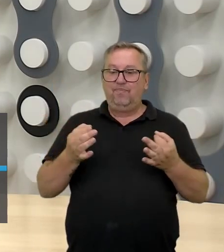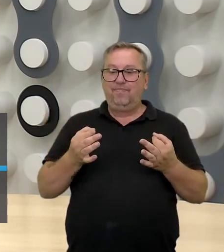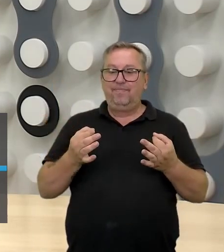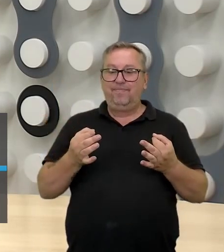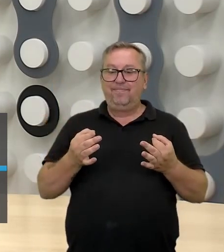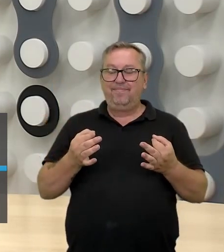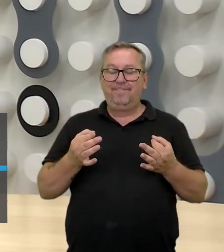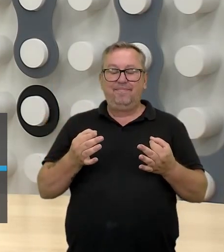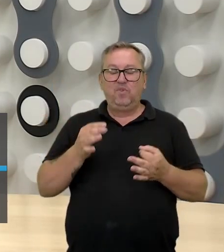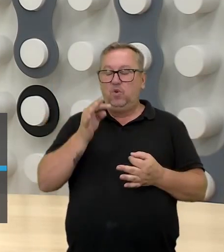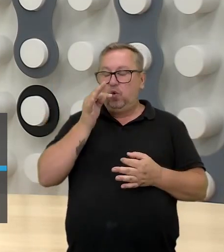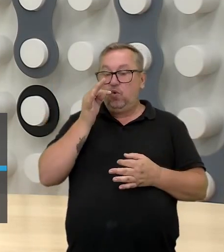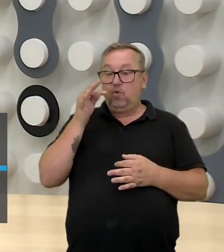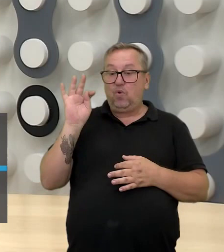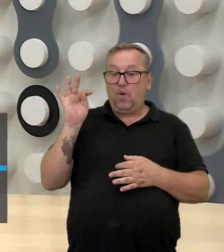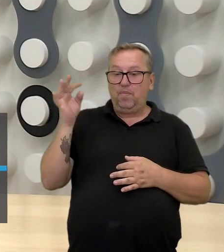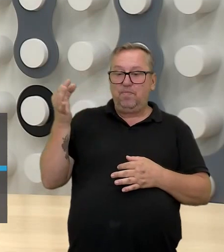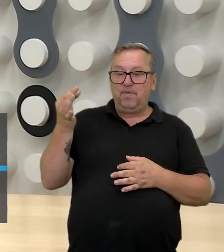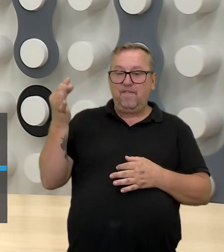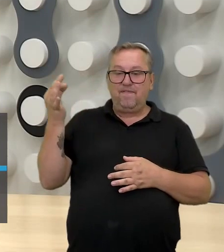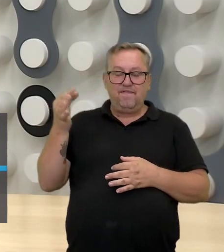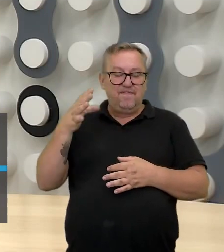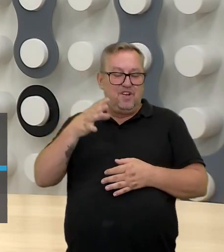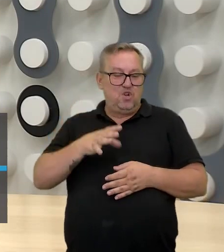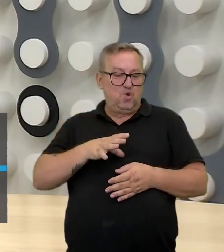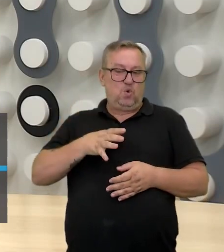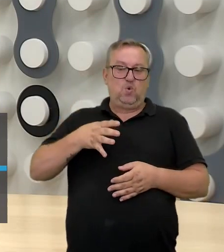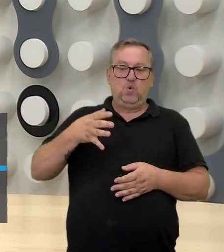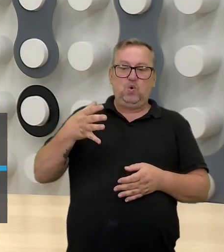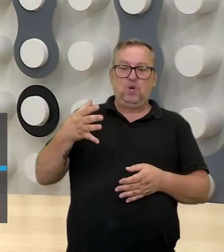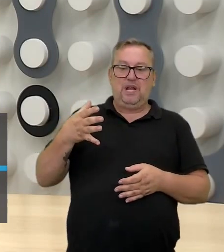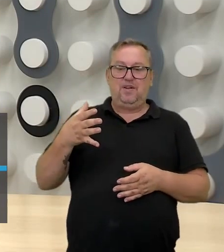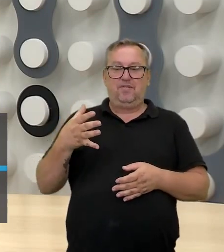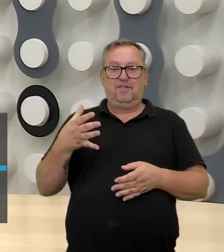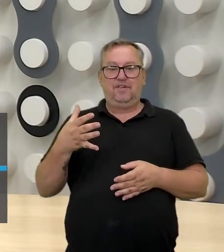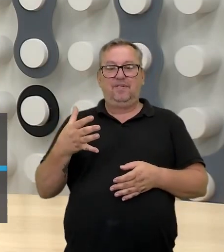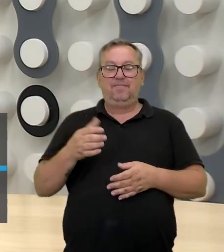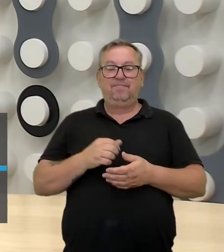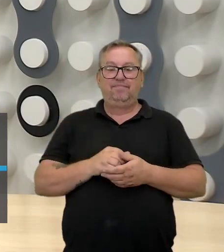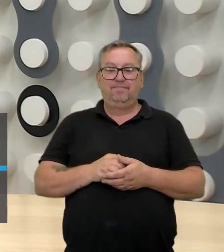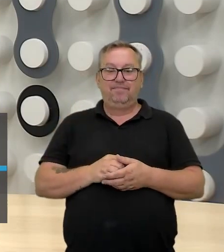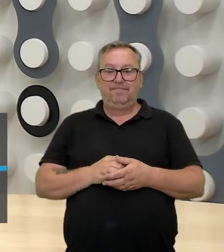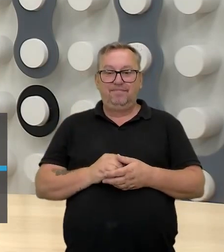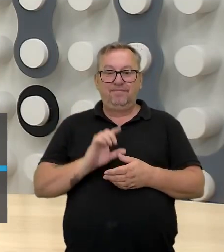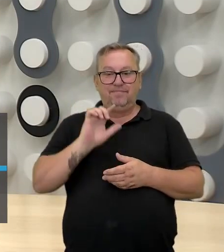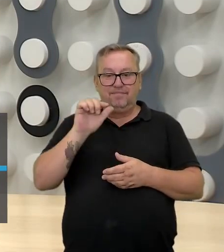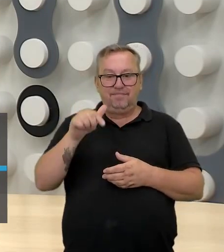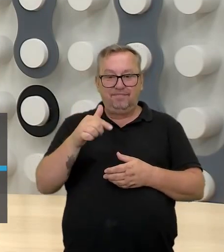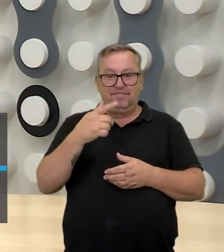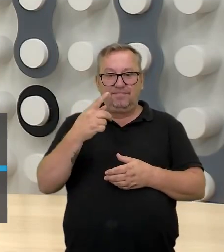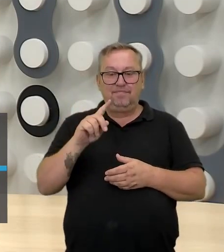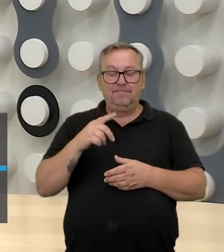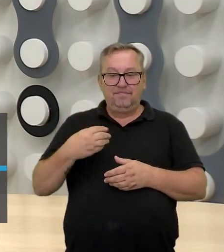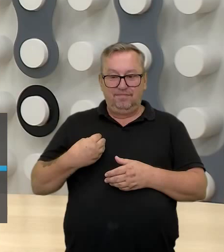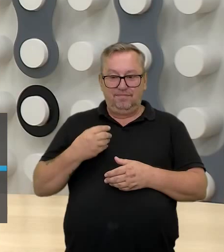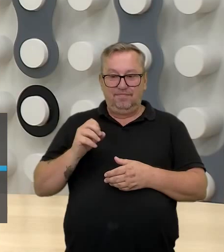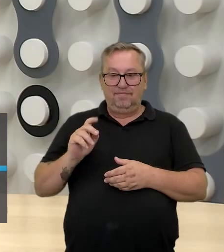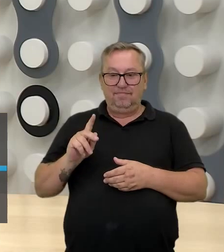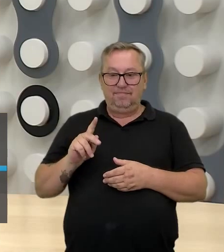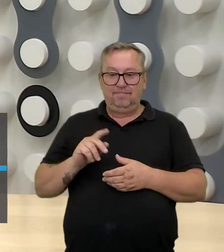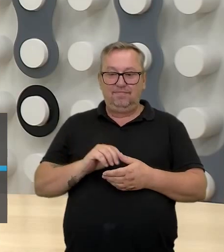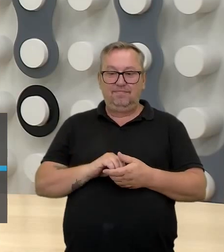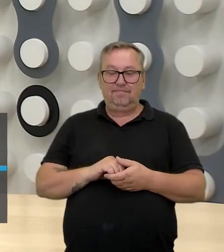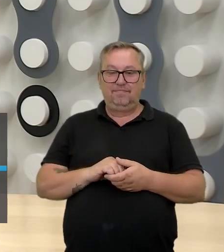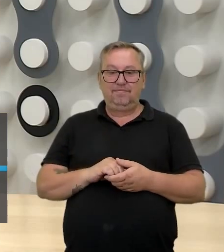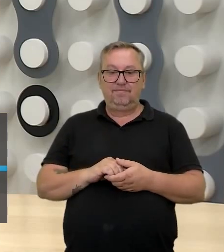grande, muito ousado, né? E que traga coisas muito boas aí no decorrer da sua vida, tá ok? Vou mostrar